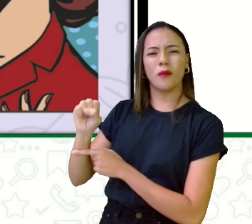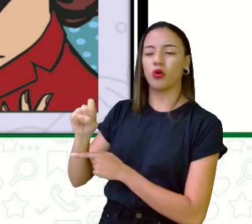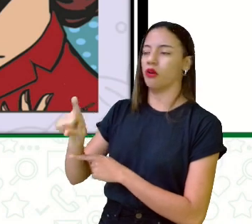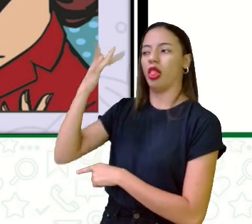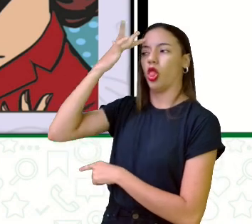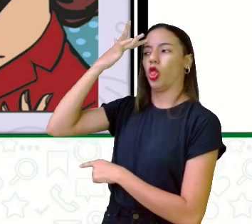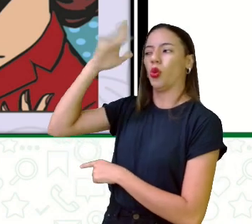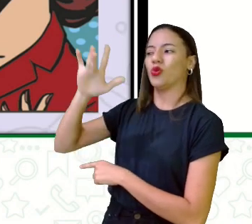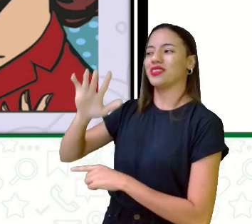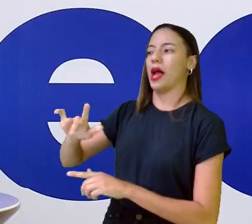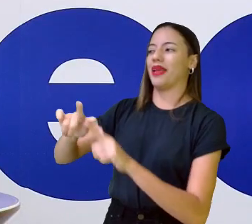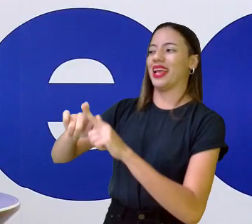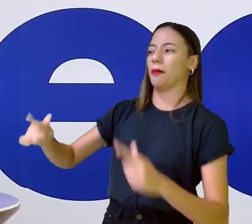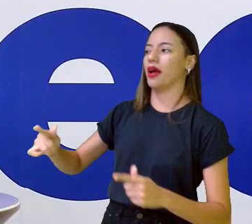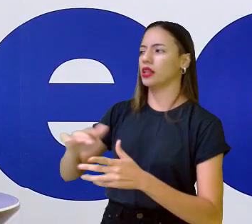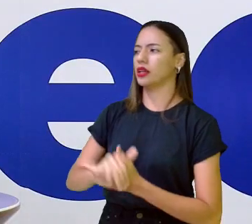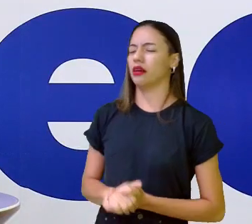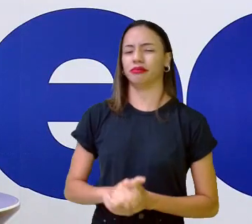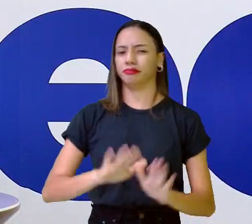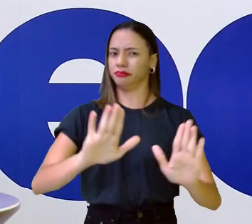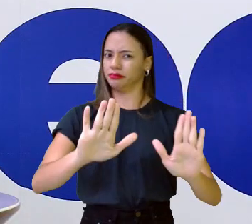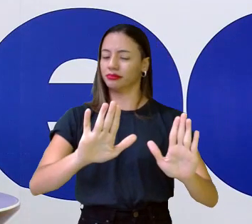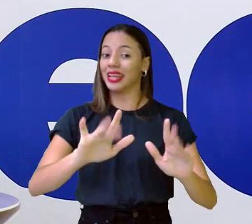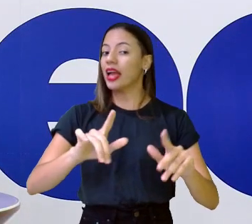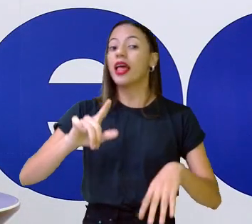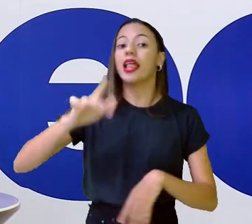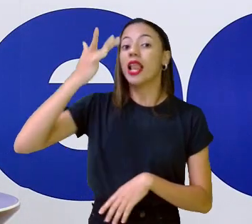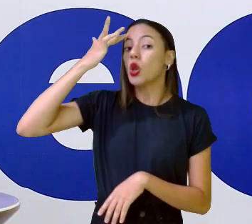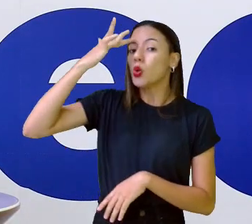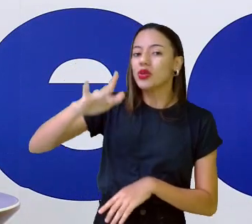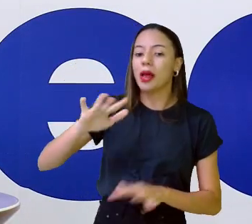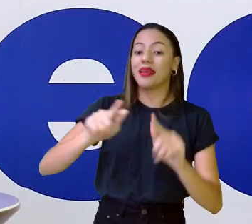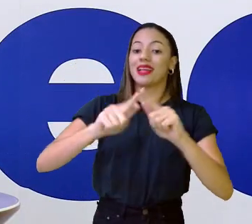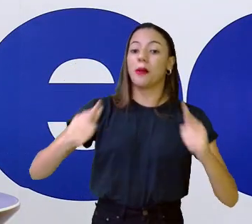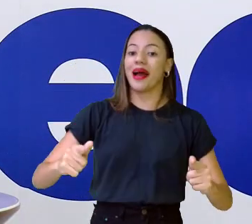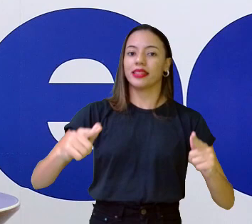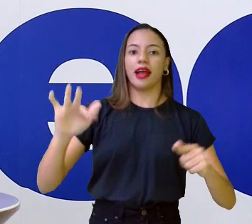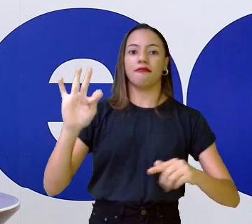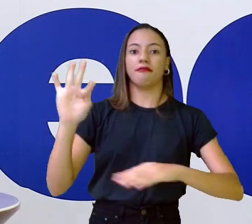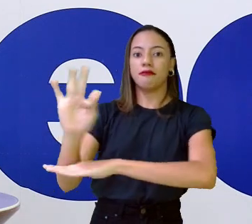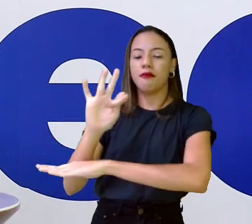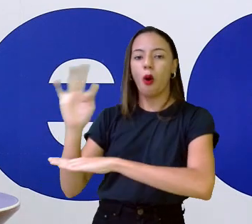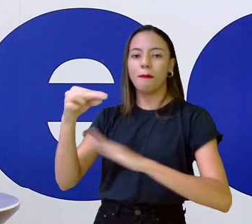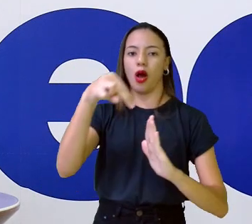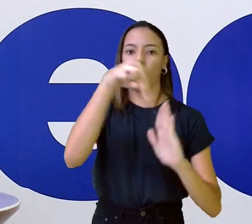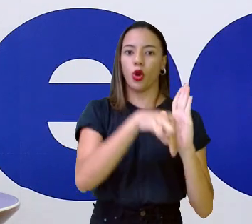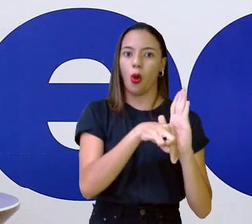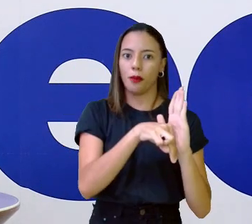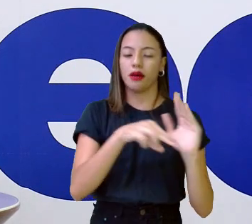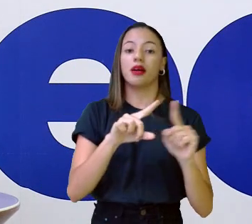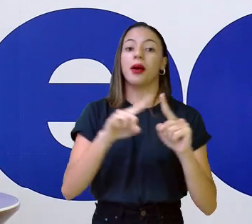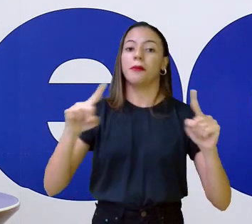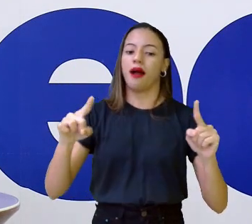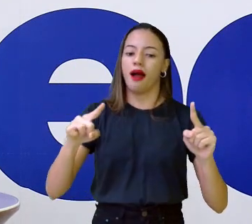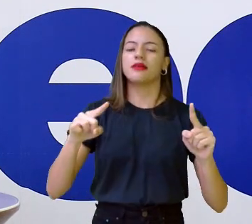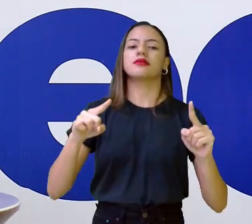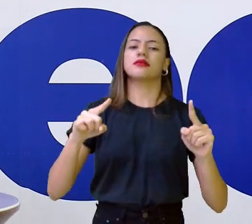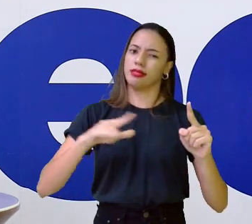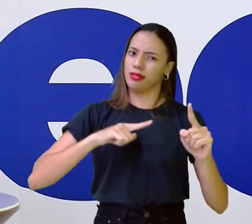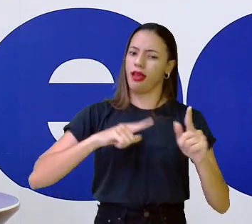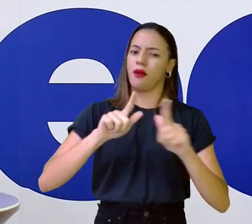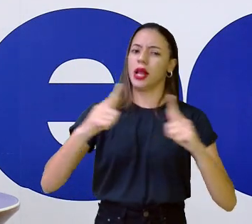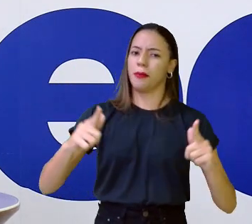só. Ele não sabe gramática normativa, né? Sim. Mas ele tem sim uma gramática aí